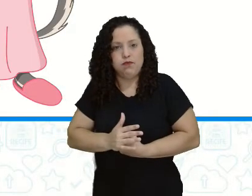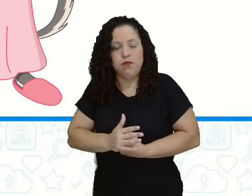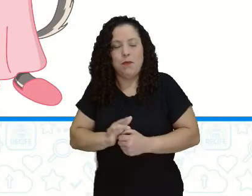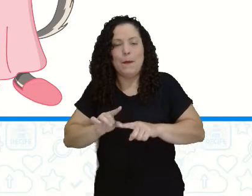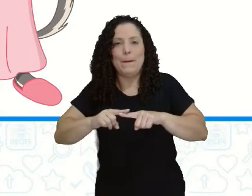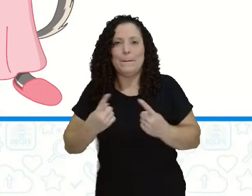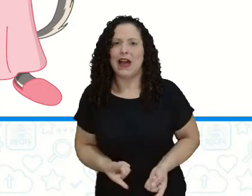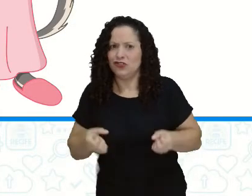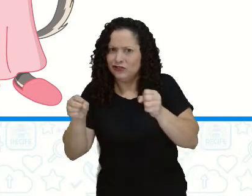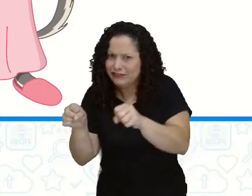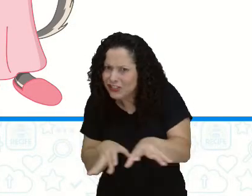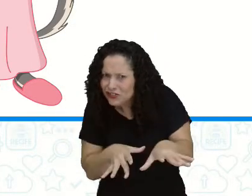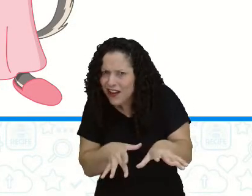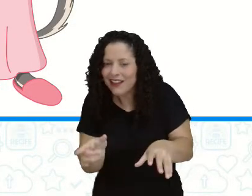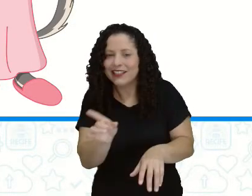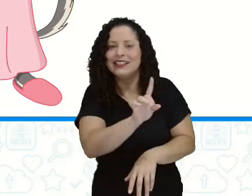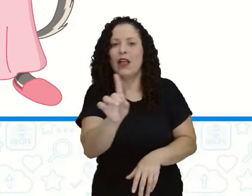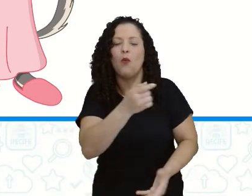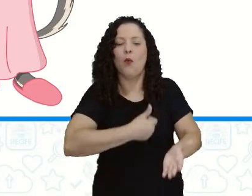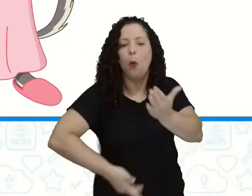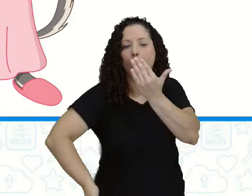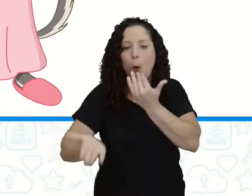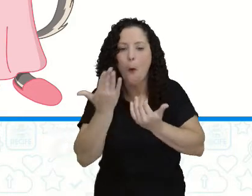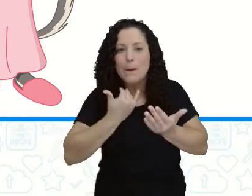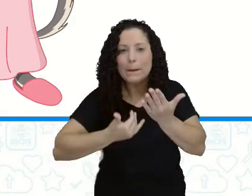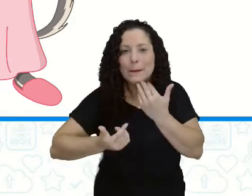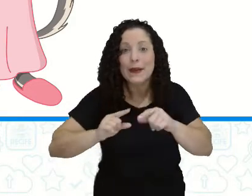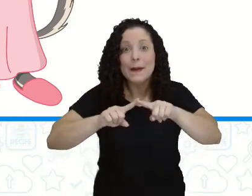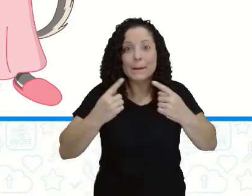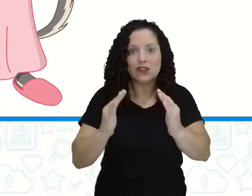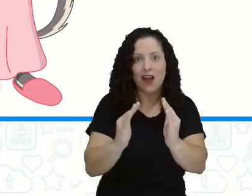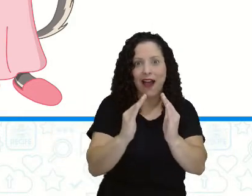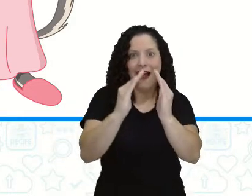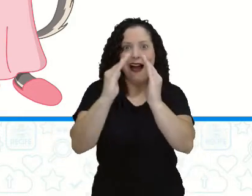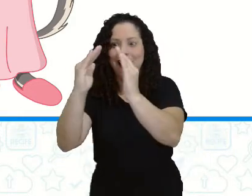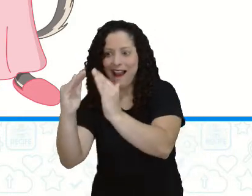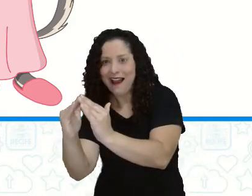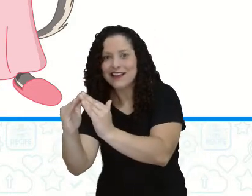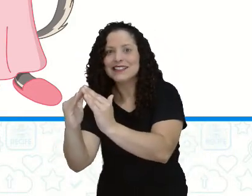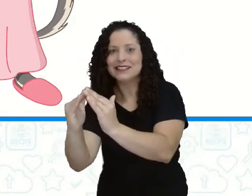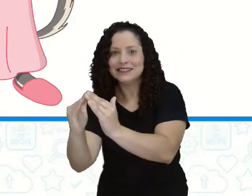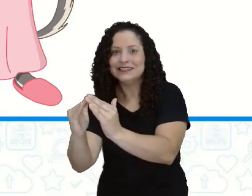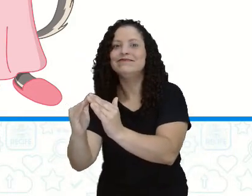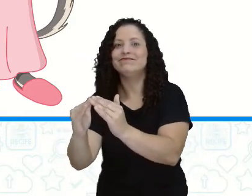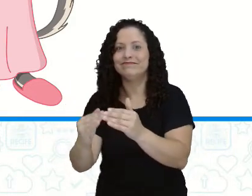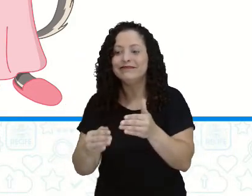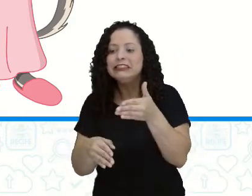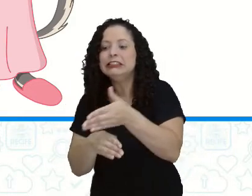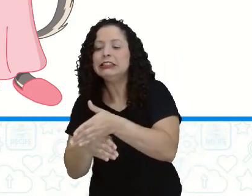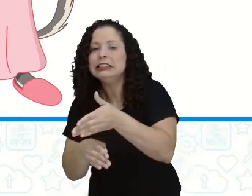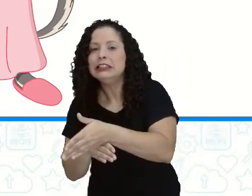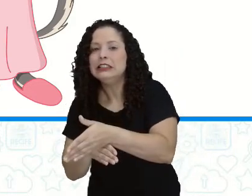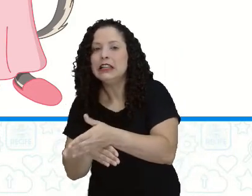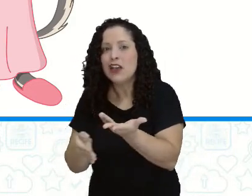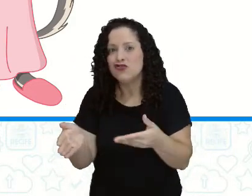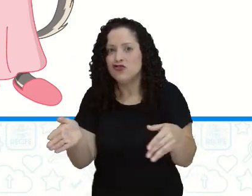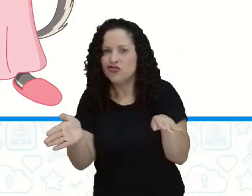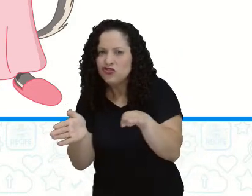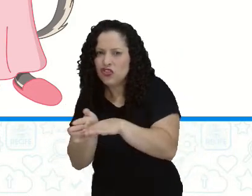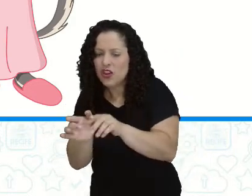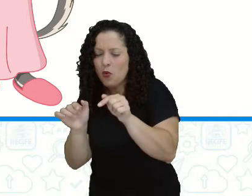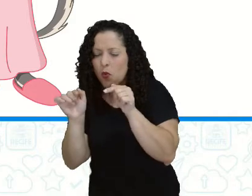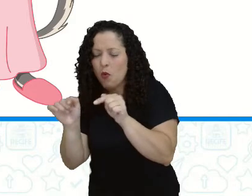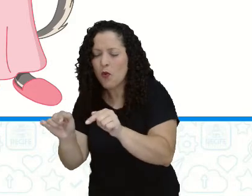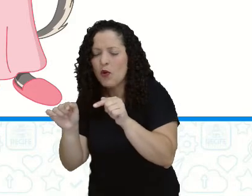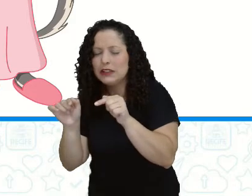comida. Até que ele foi à casa do terceiro porquinho. Olha só, quando ele chegou